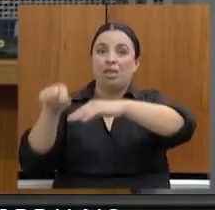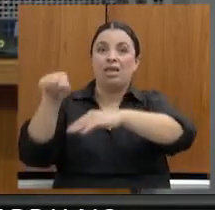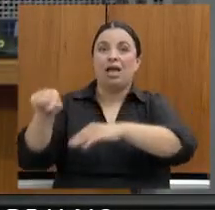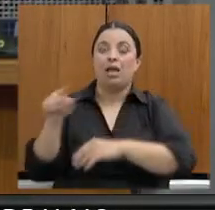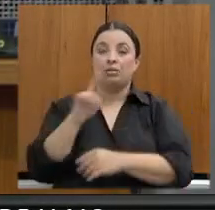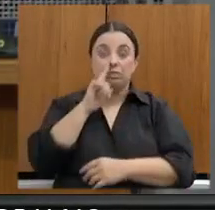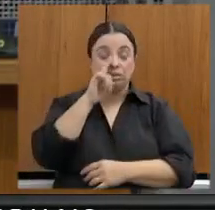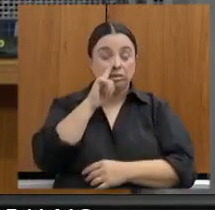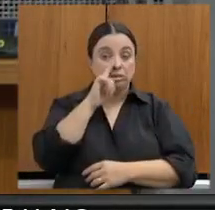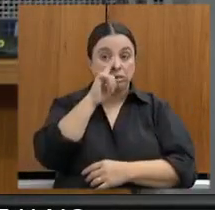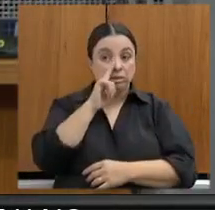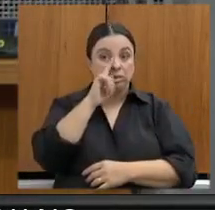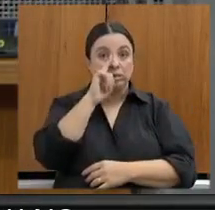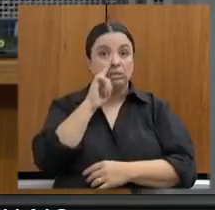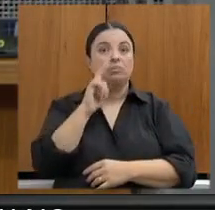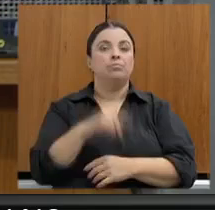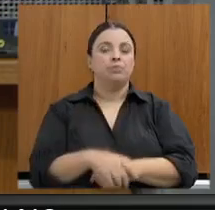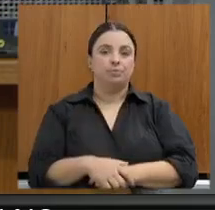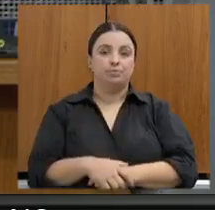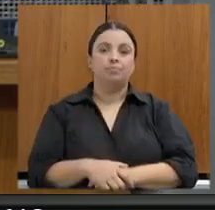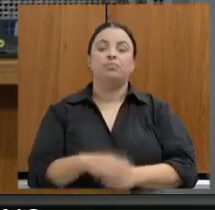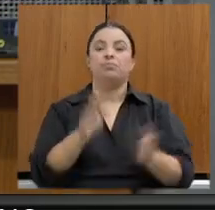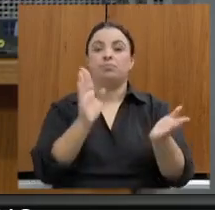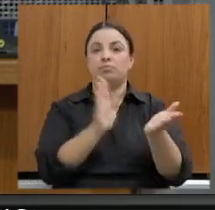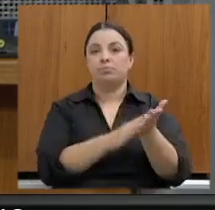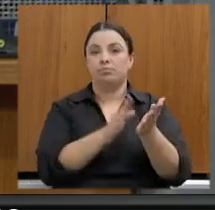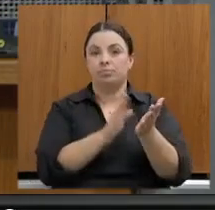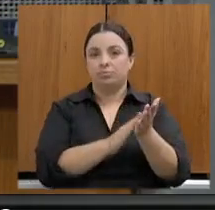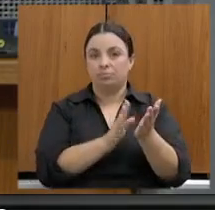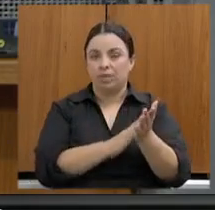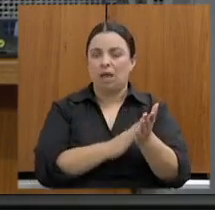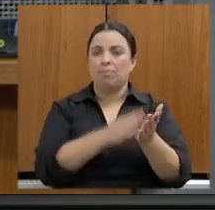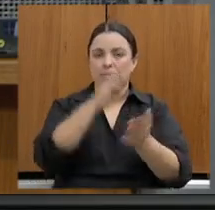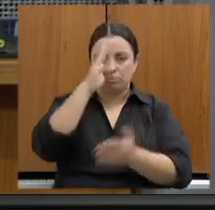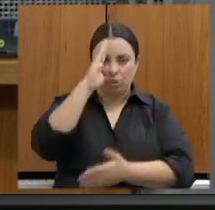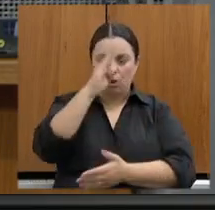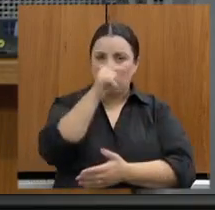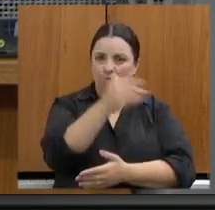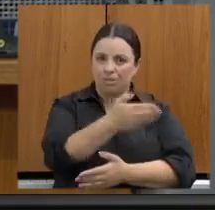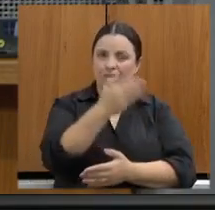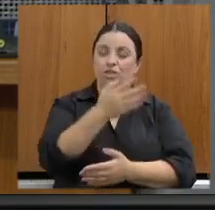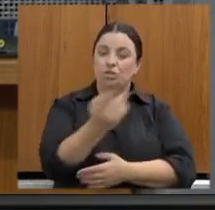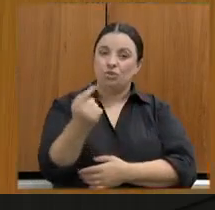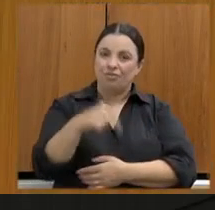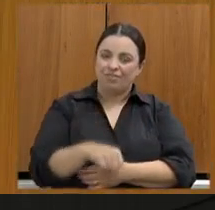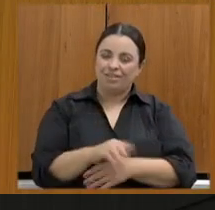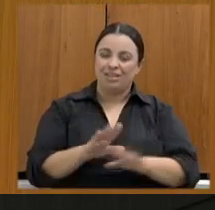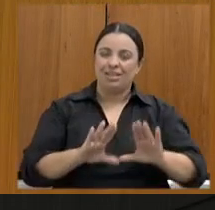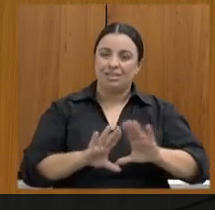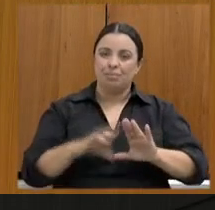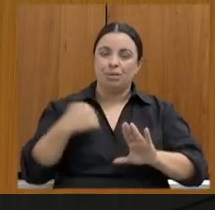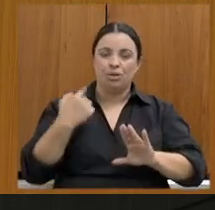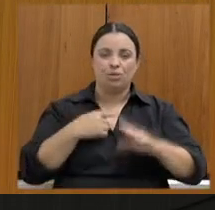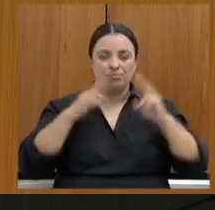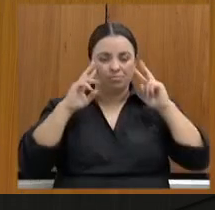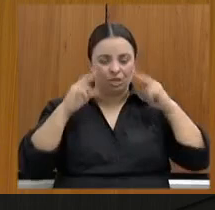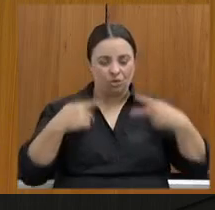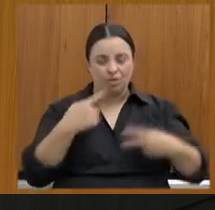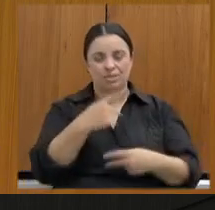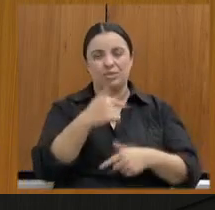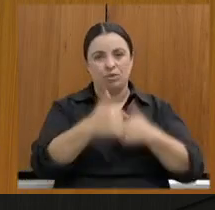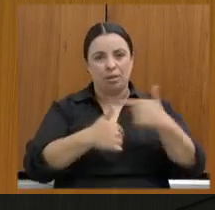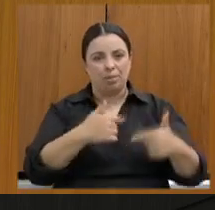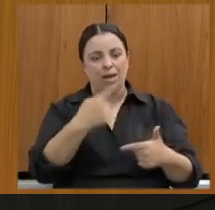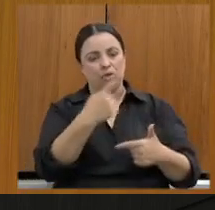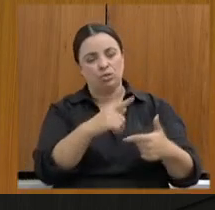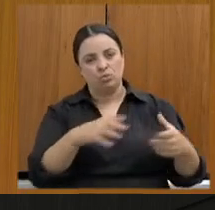risco Parabéns Comandante na sua vida aqui é nós temos aqui reconhecer o seu trabalho a rádio da